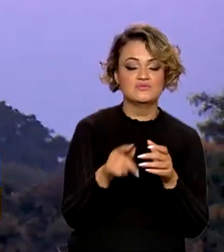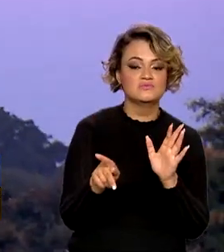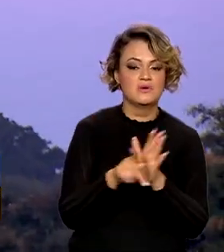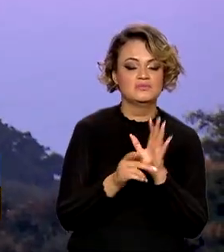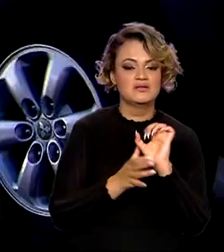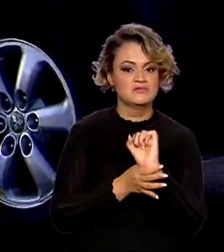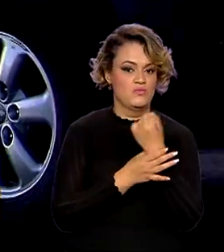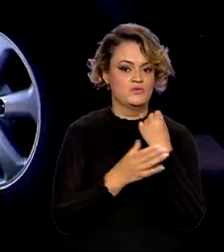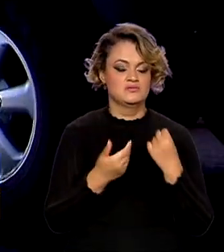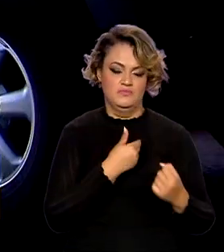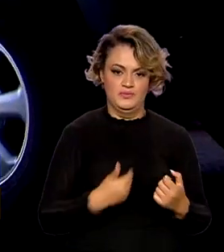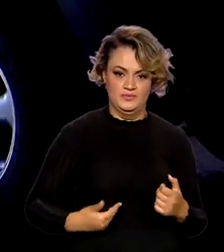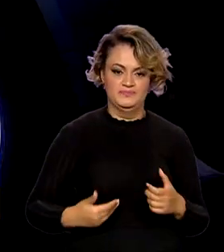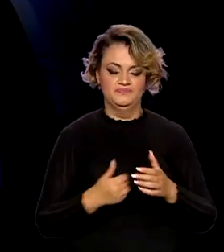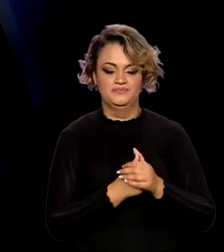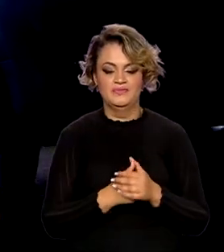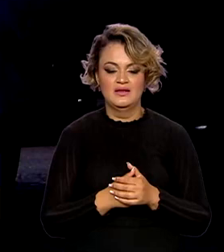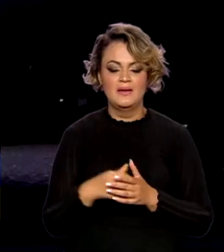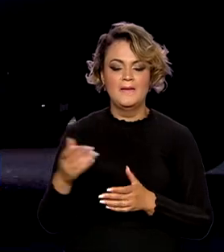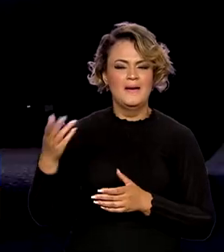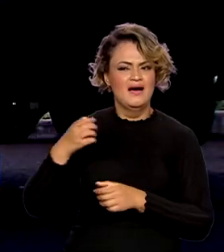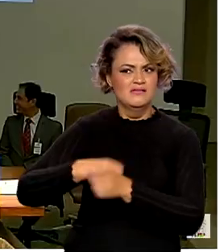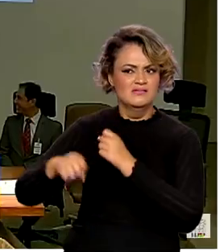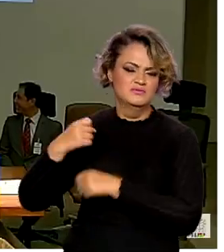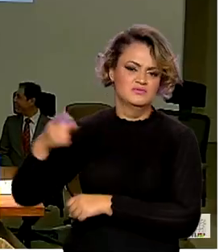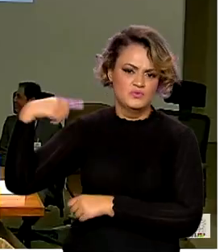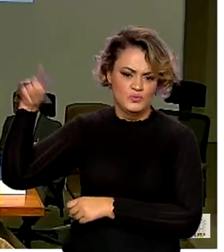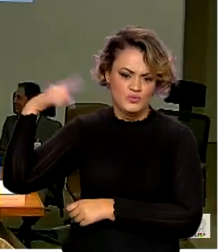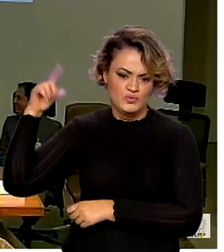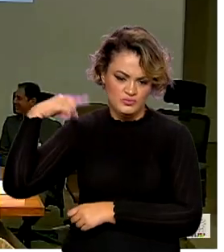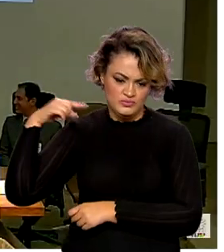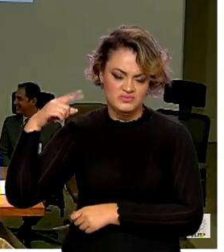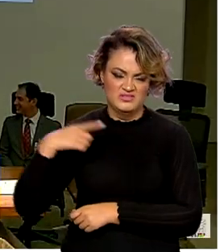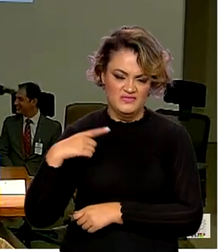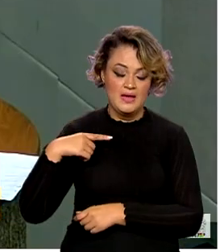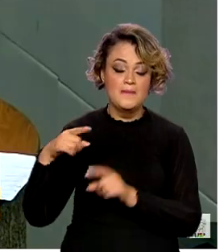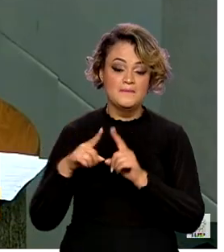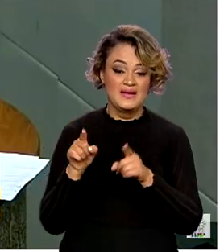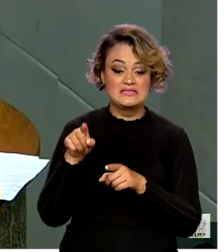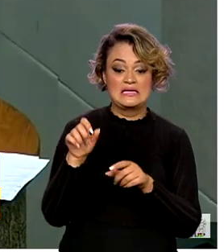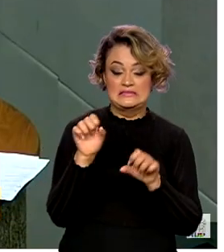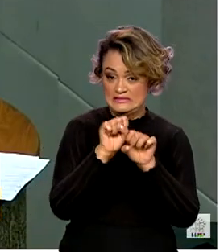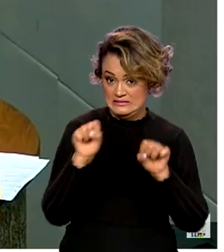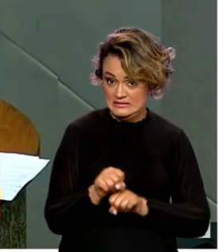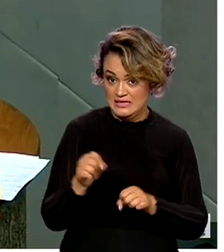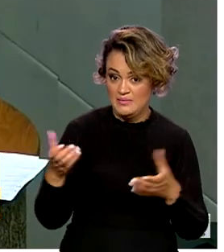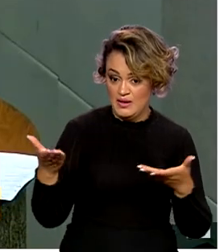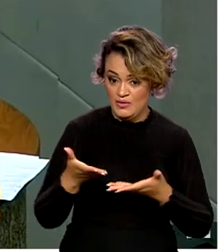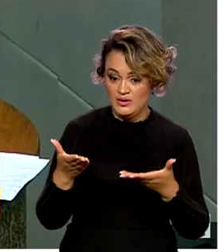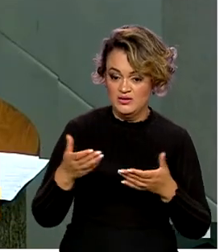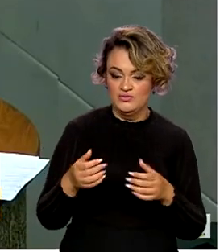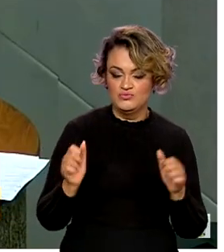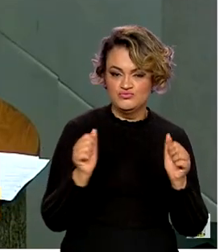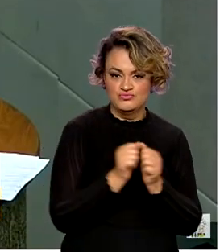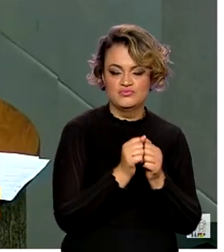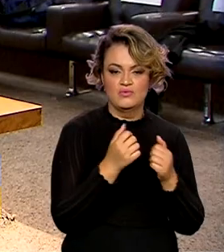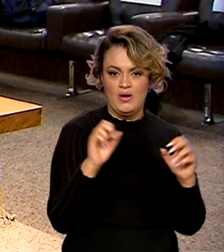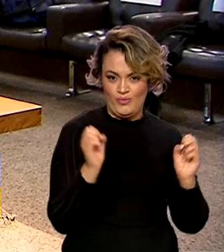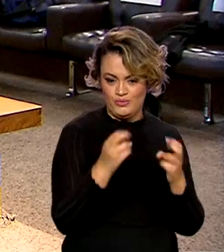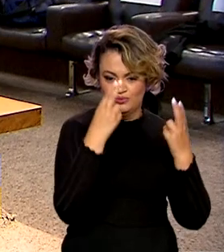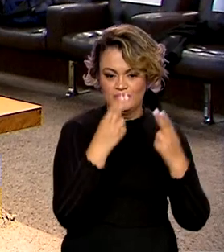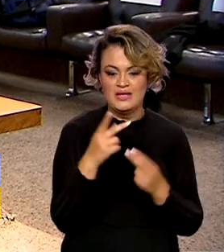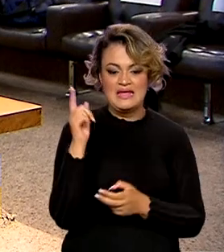Pública ao contrário de anos anteriores o novo sistema agora com Assessoria Técnica das Nações Unidas